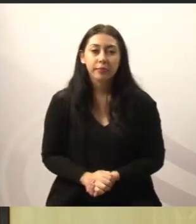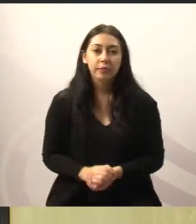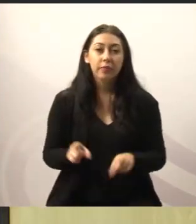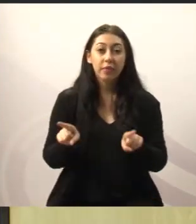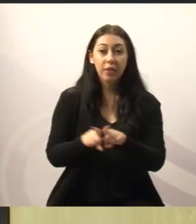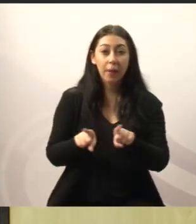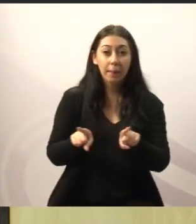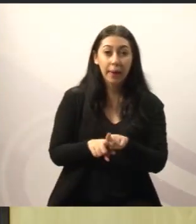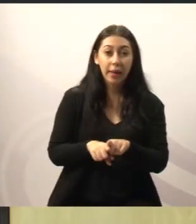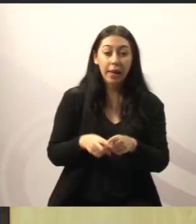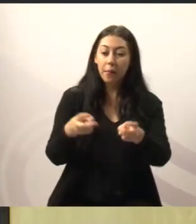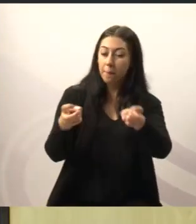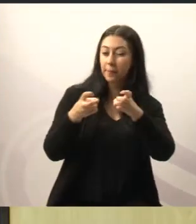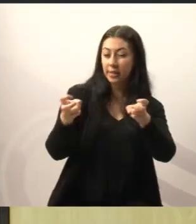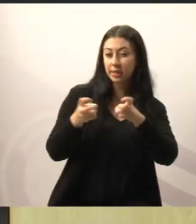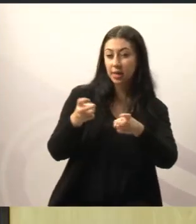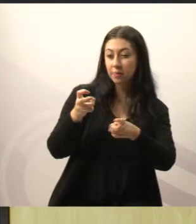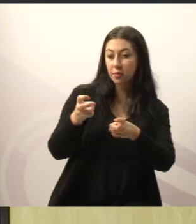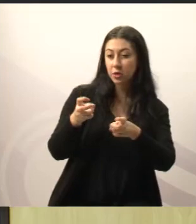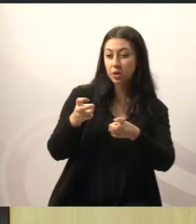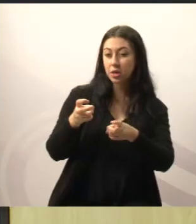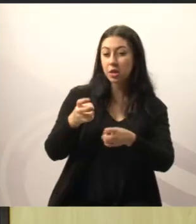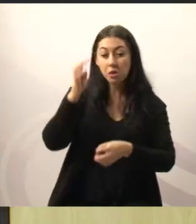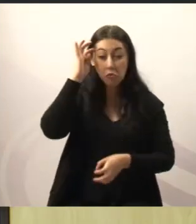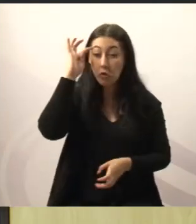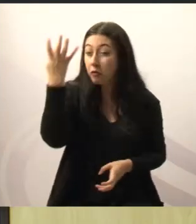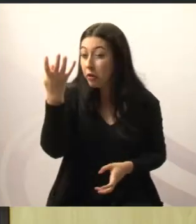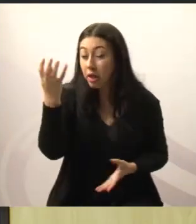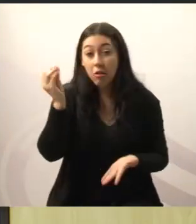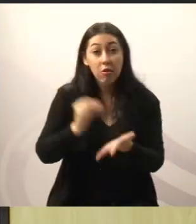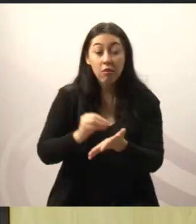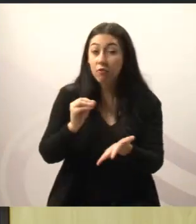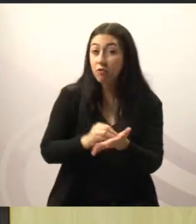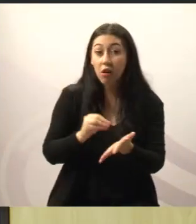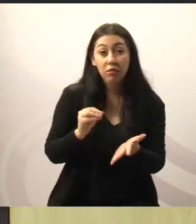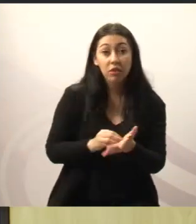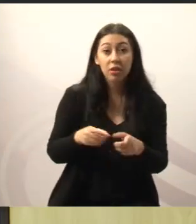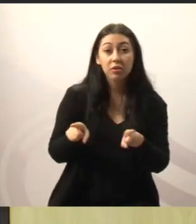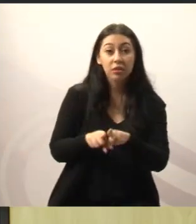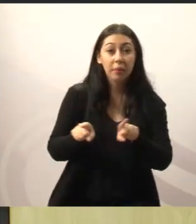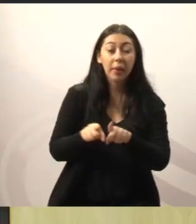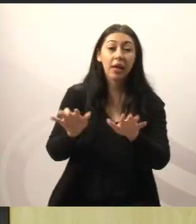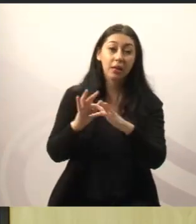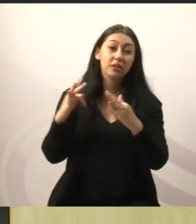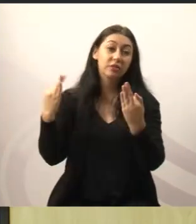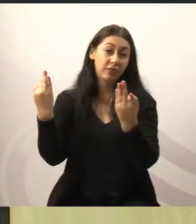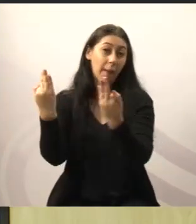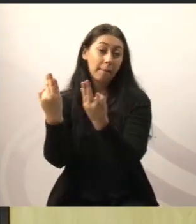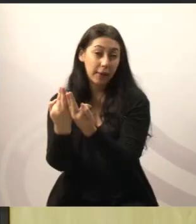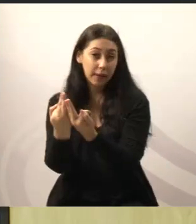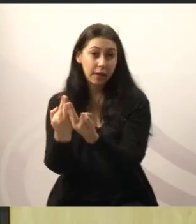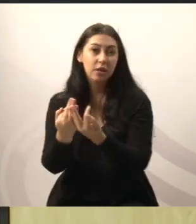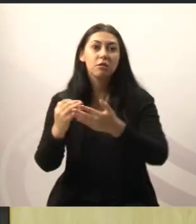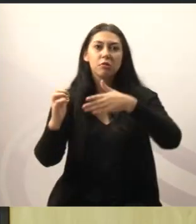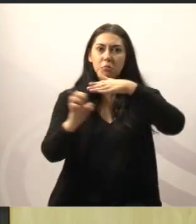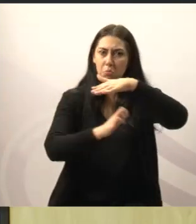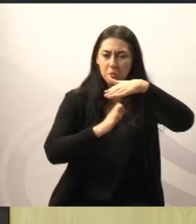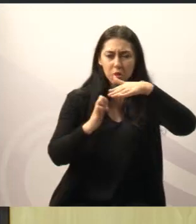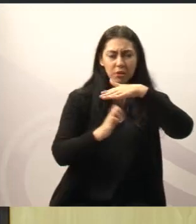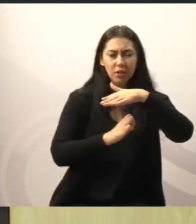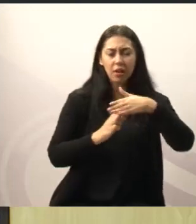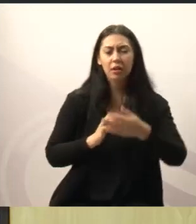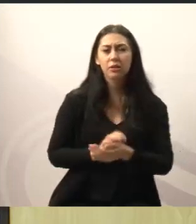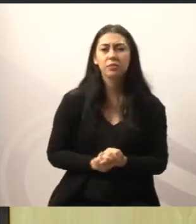o resultado esperado para se proteger e salvar vidas, incluindo as famílias do pequeno, médio e grande empresário, visto o índice